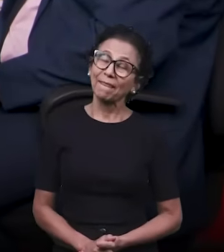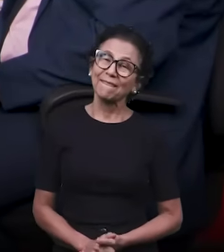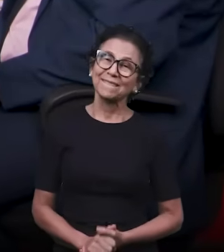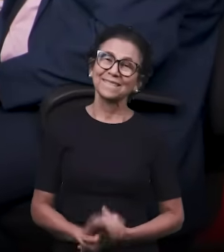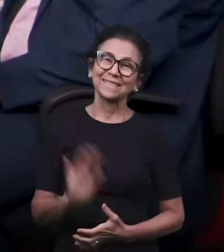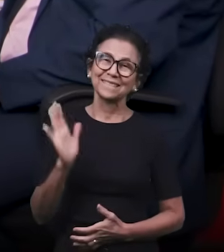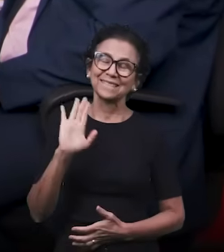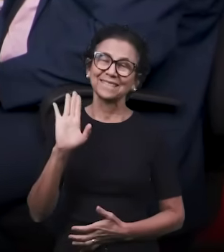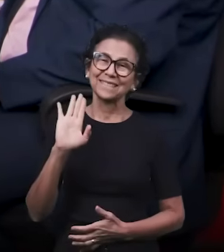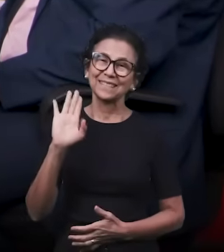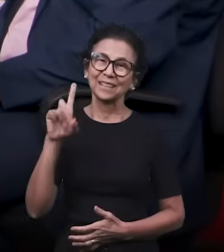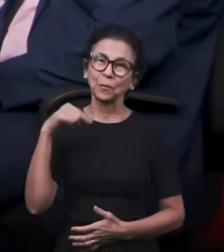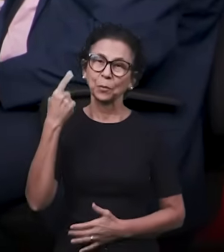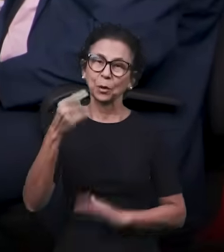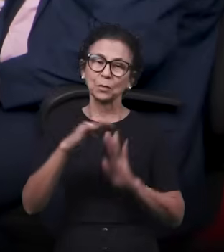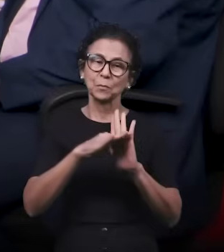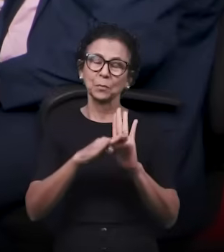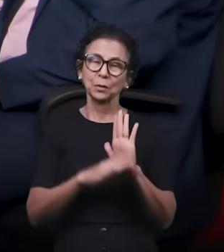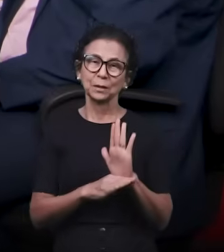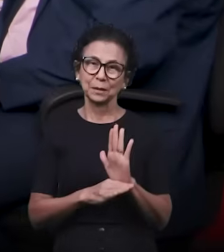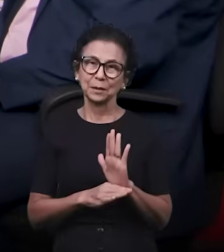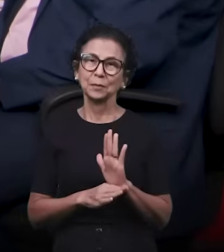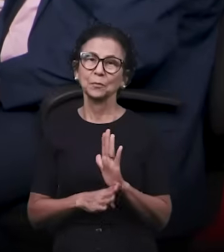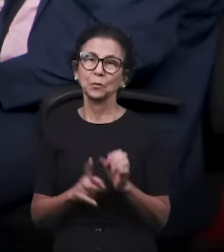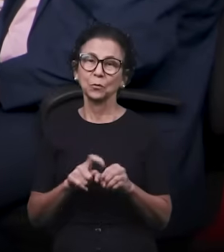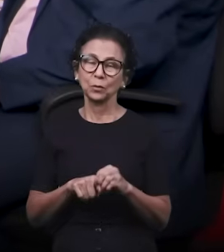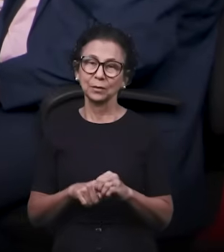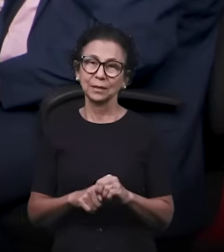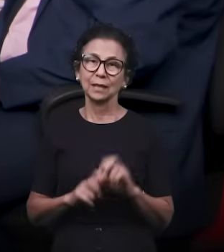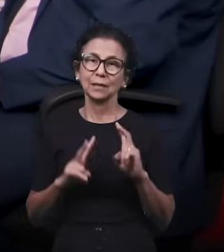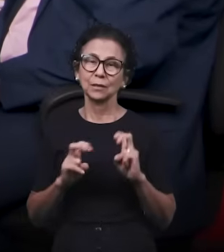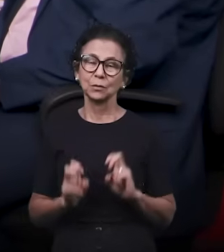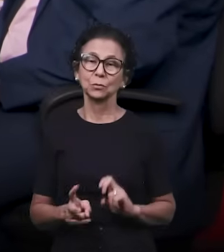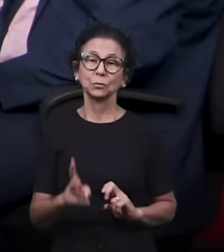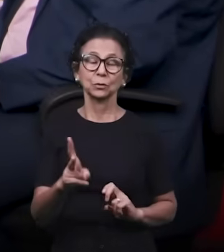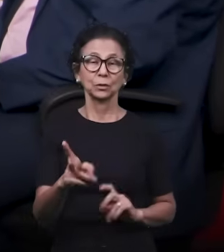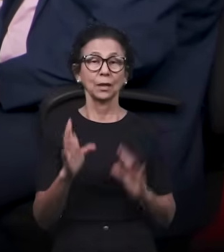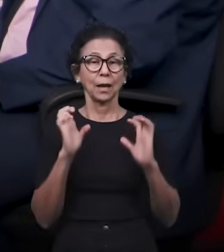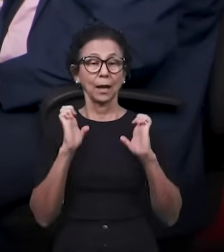a próxima, porque nós estaremos de volta dando sequência ao assunto,